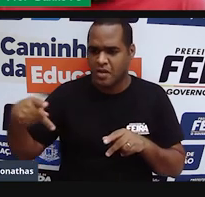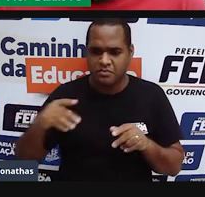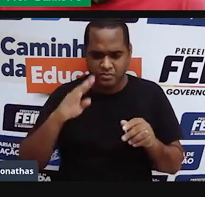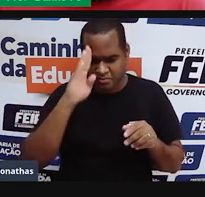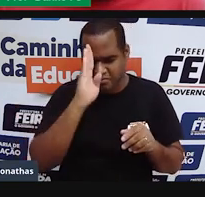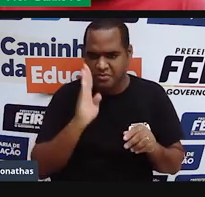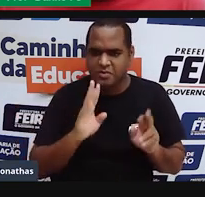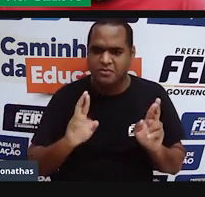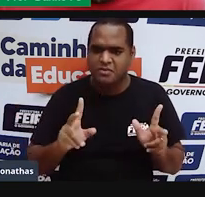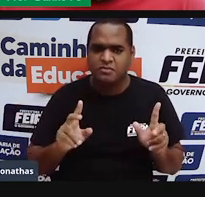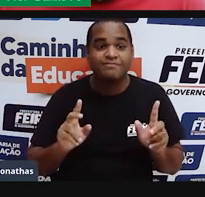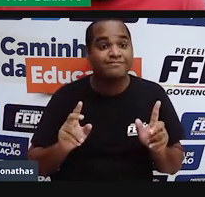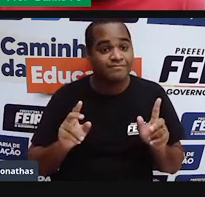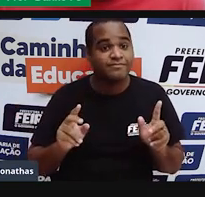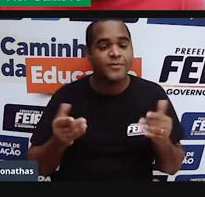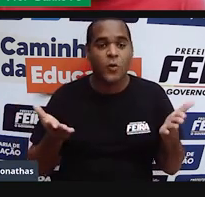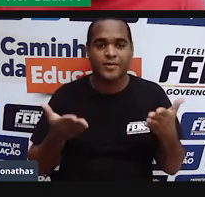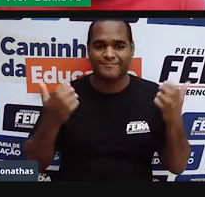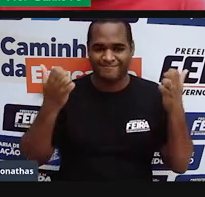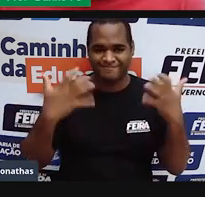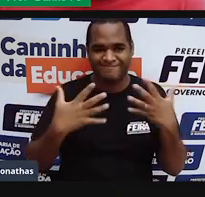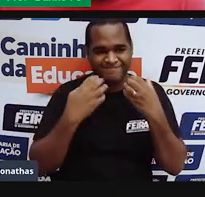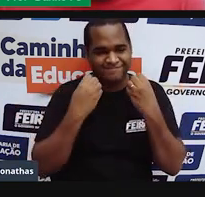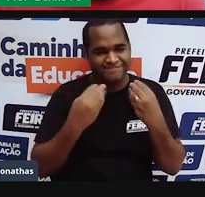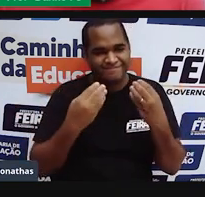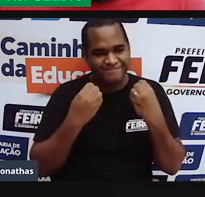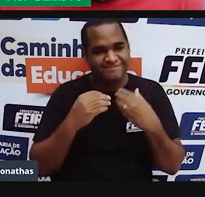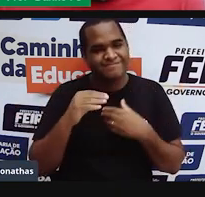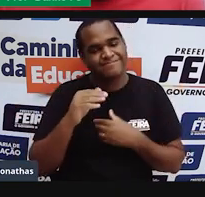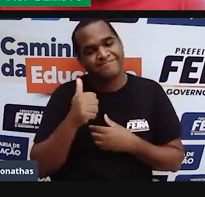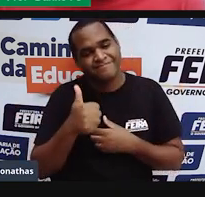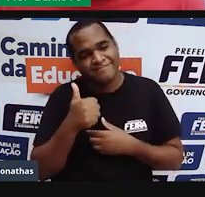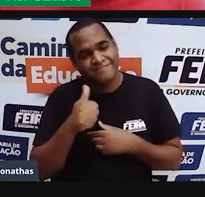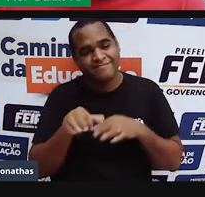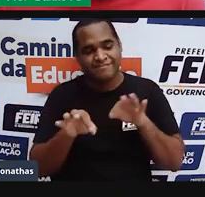isso, pessoal, que eu preparei para hoje. Espero